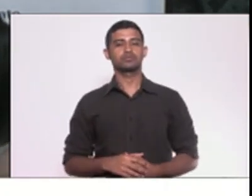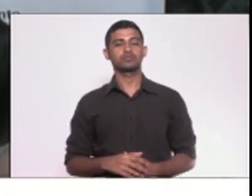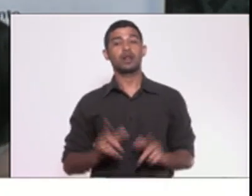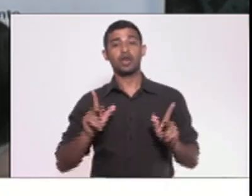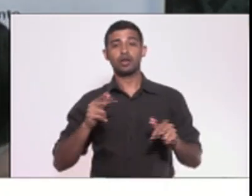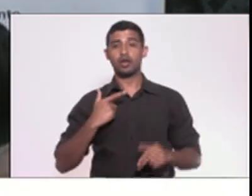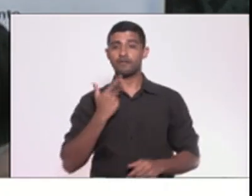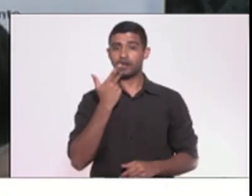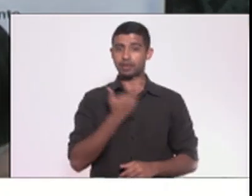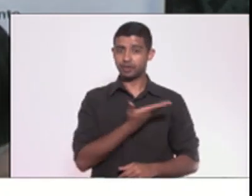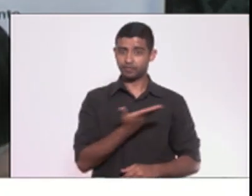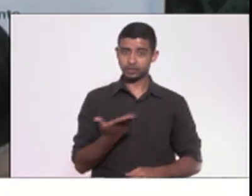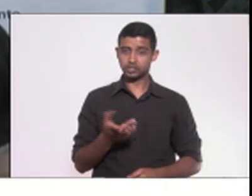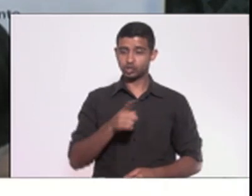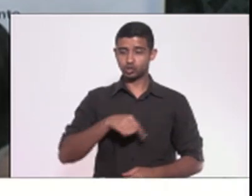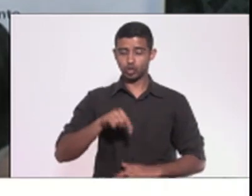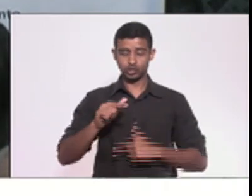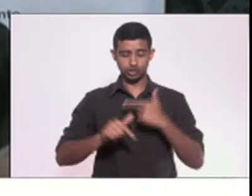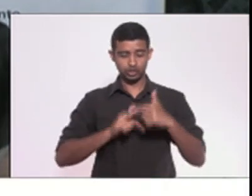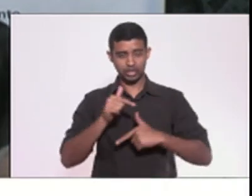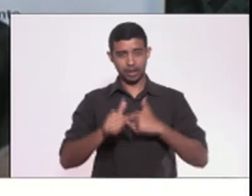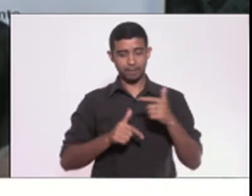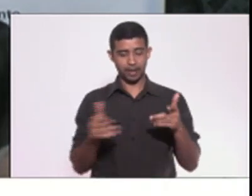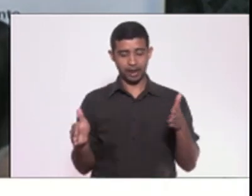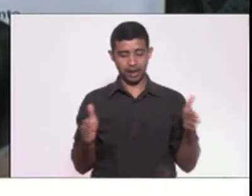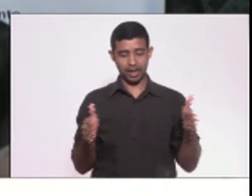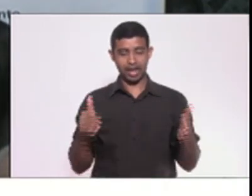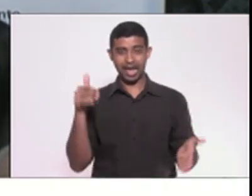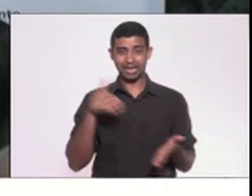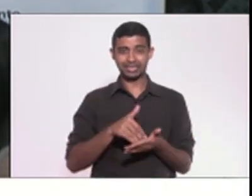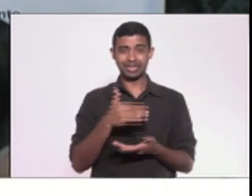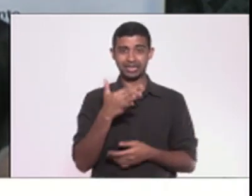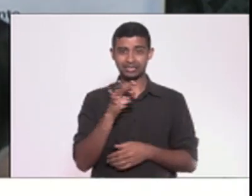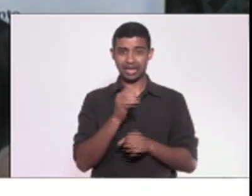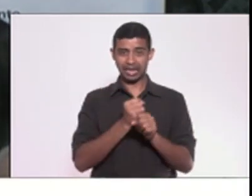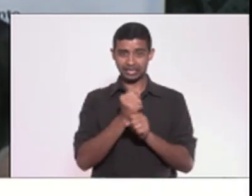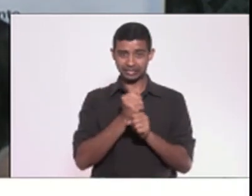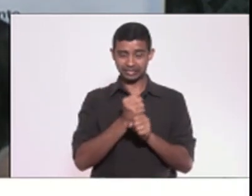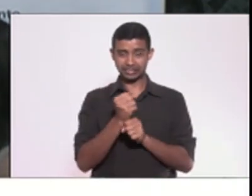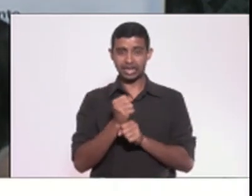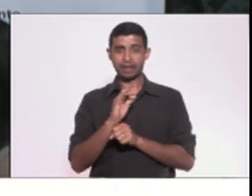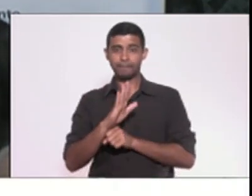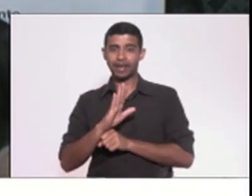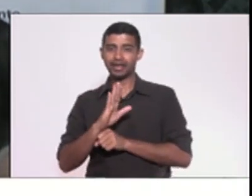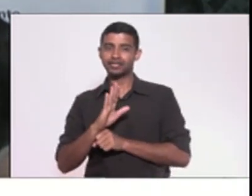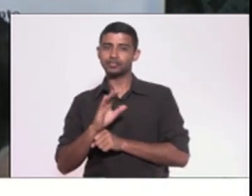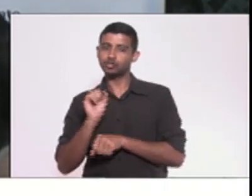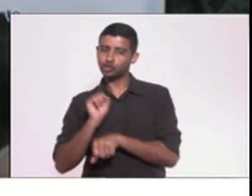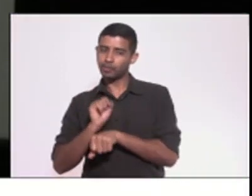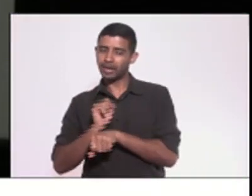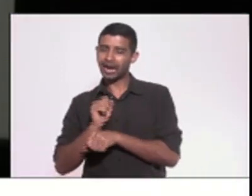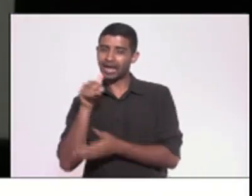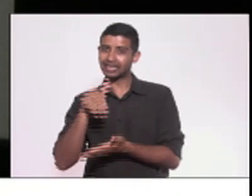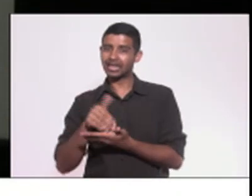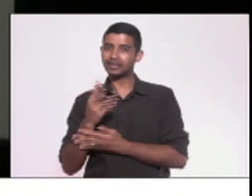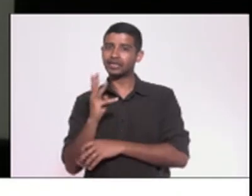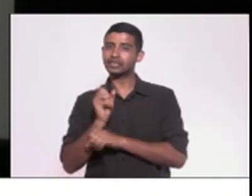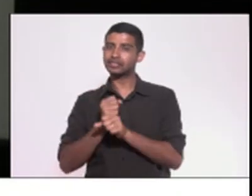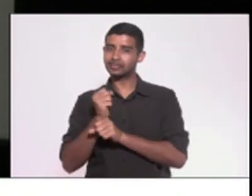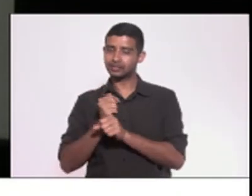disse para vocês, a gente trabalha com prazos de até 10 anos, com prazos de carência de até 3 anos, e